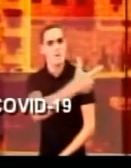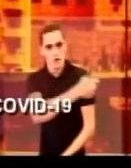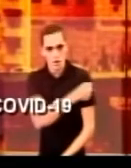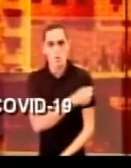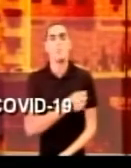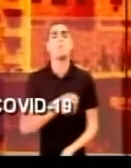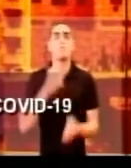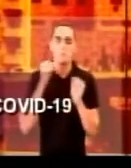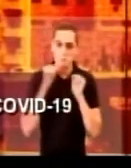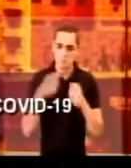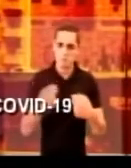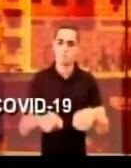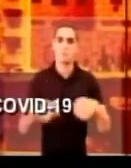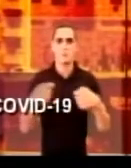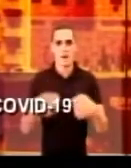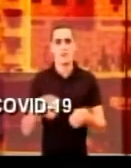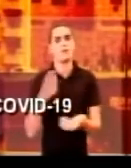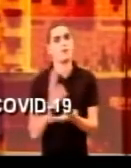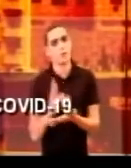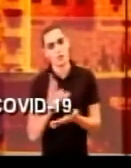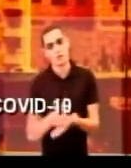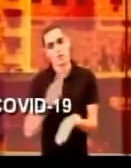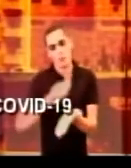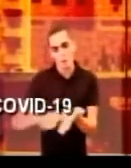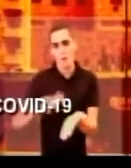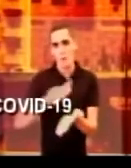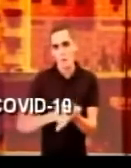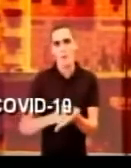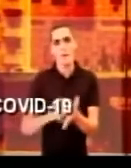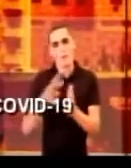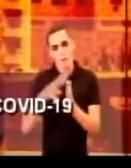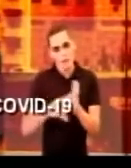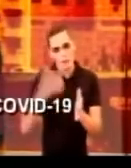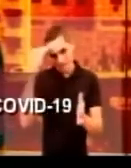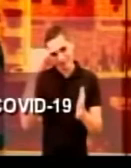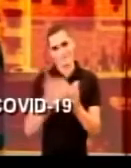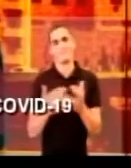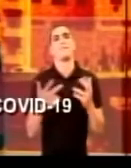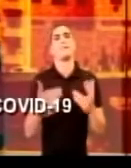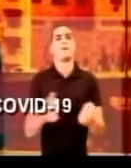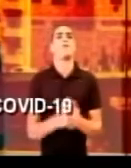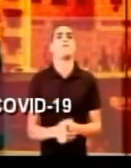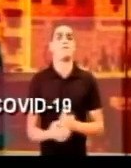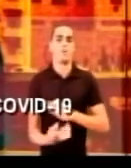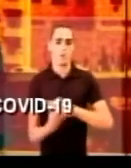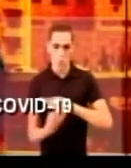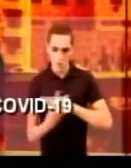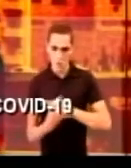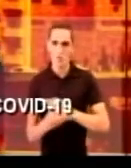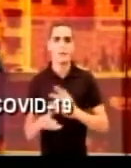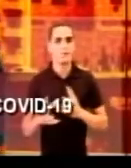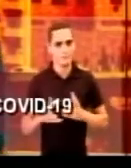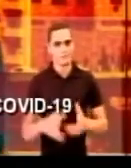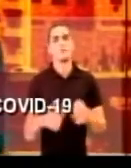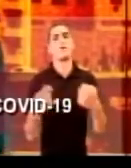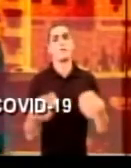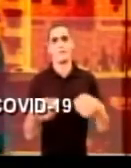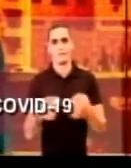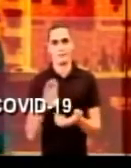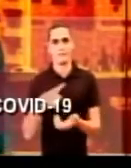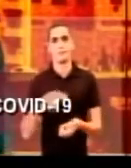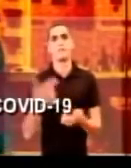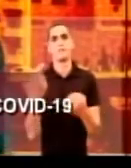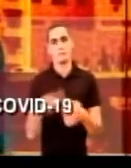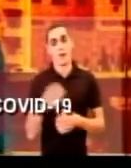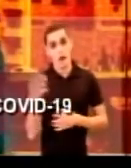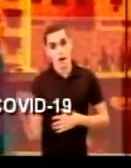mantidos. Não podem parar com esse tipo de cuidado. Isso é fundamental.